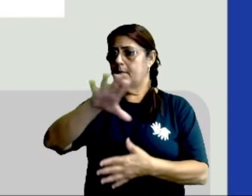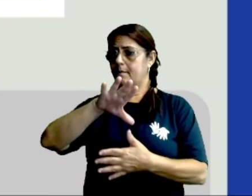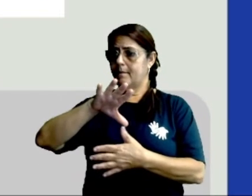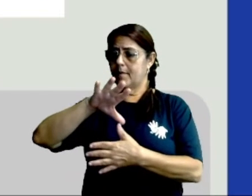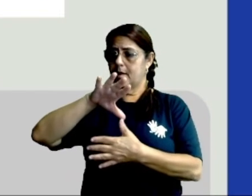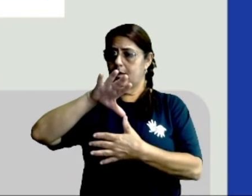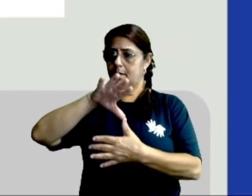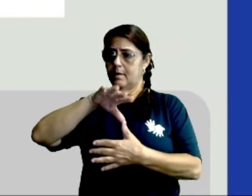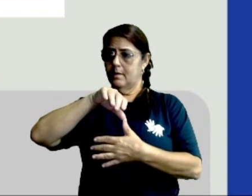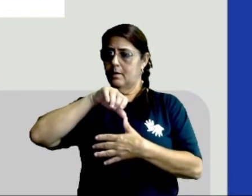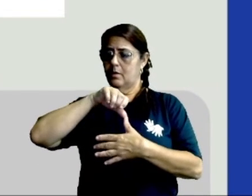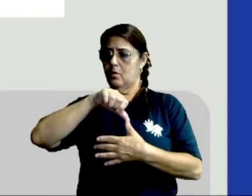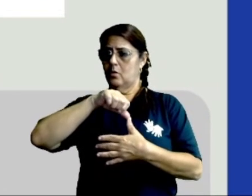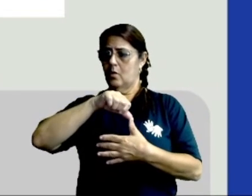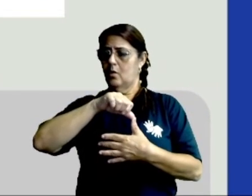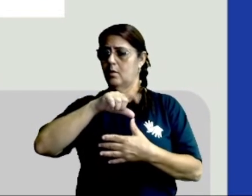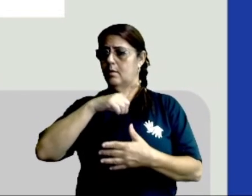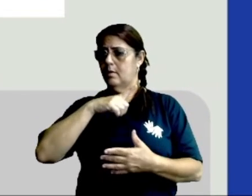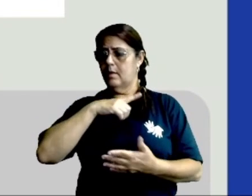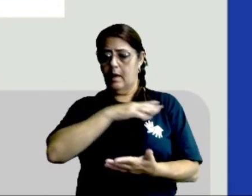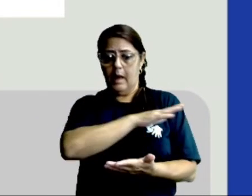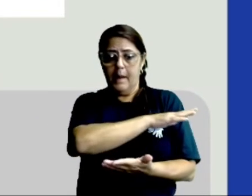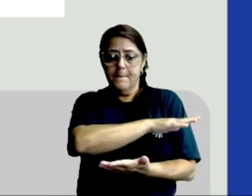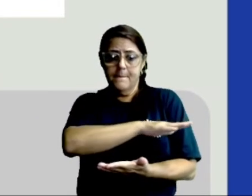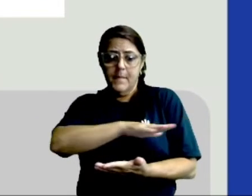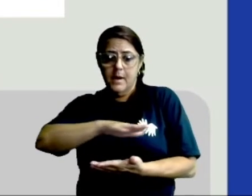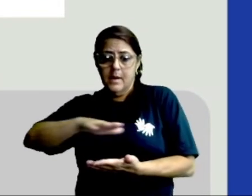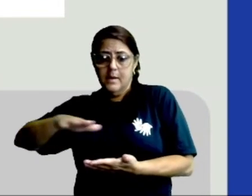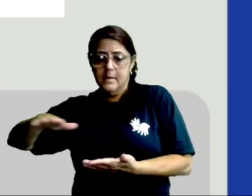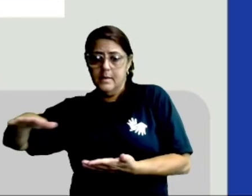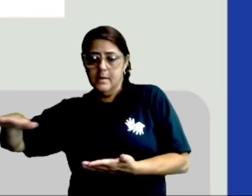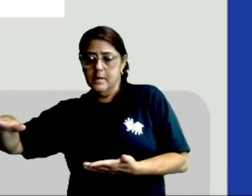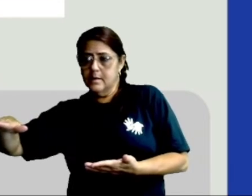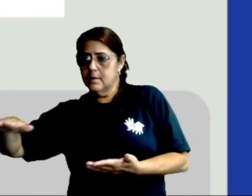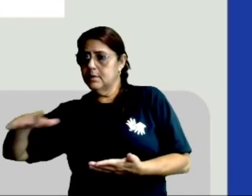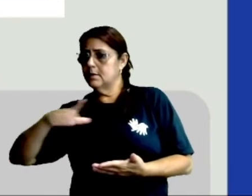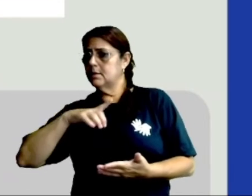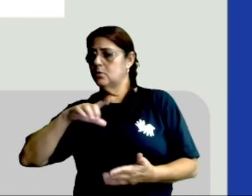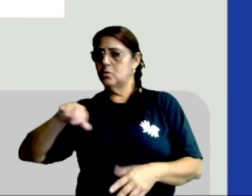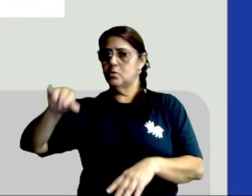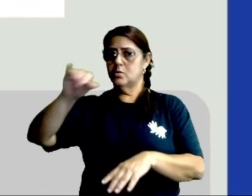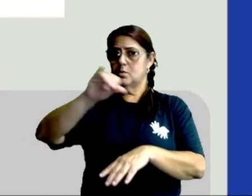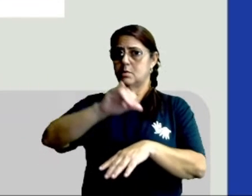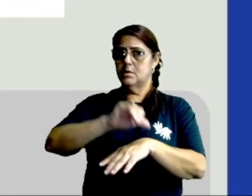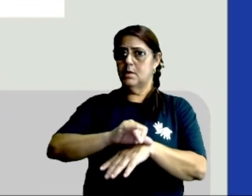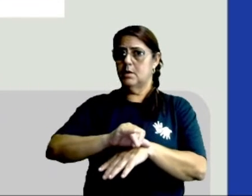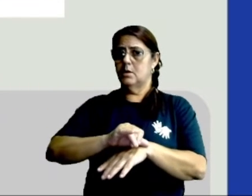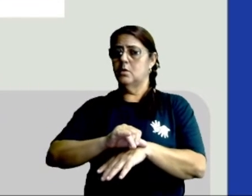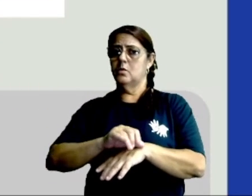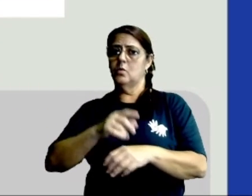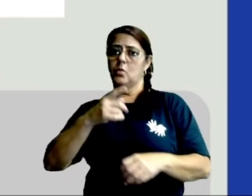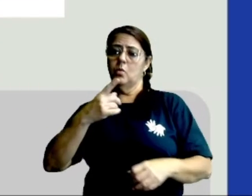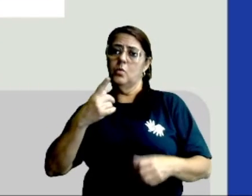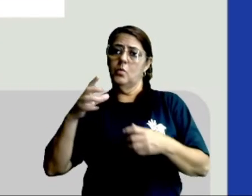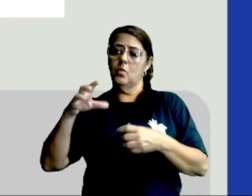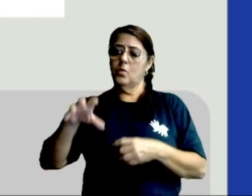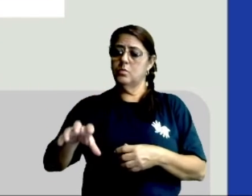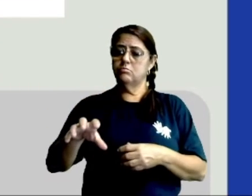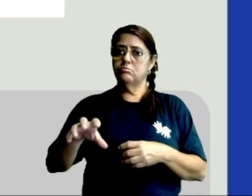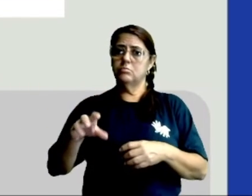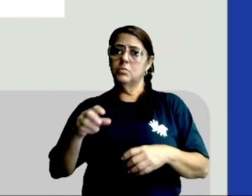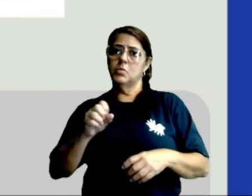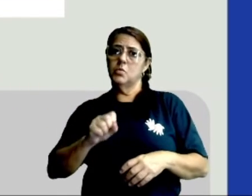Norte, e as planícies, algumas planícies também localizadas no centro do continente da América do